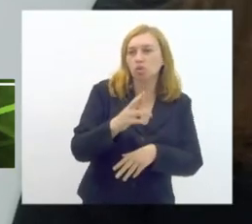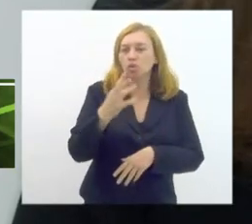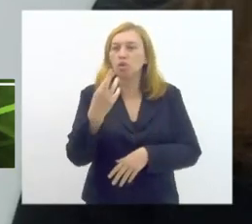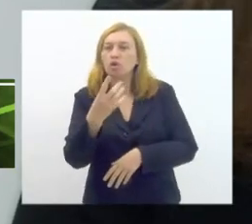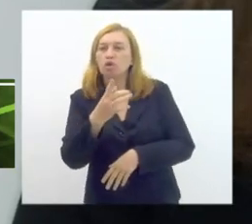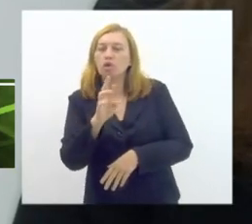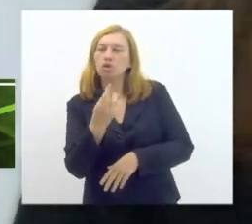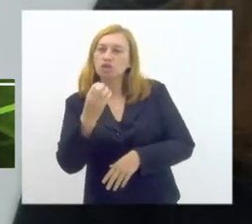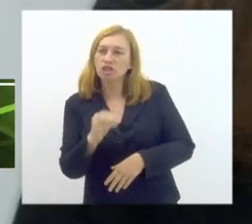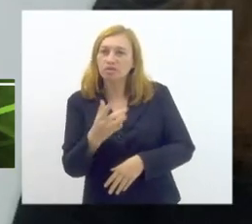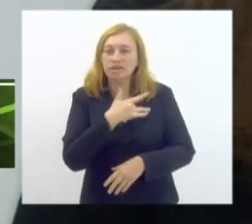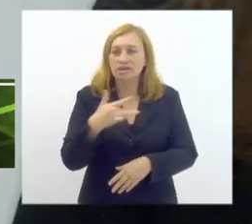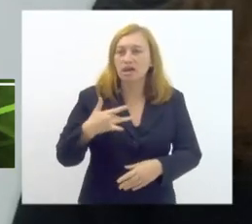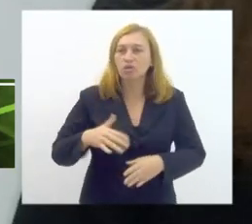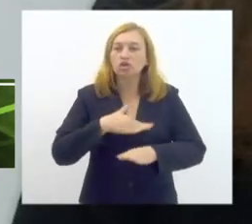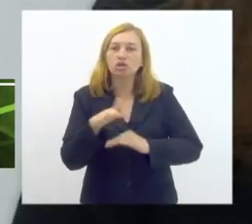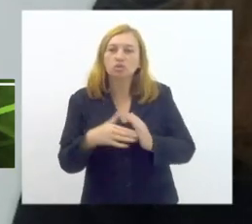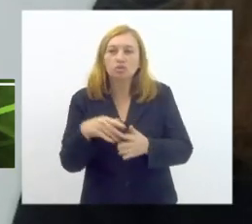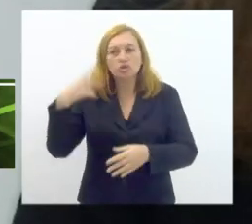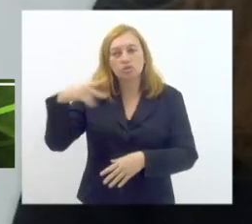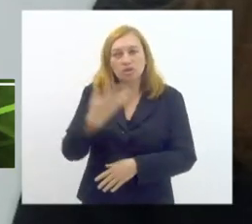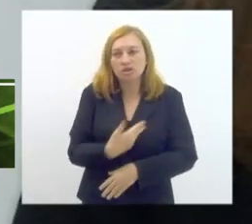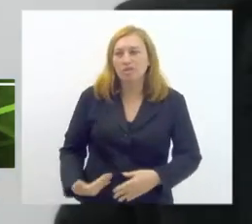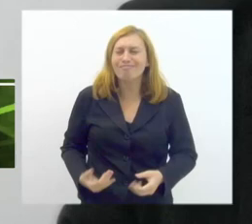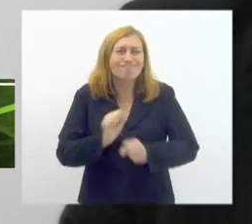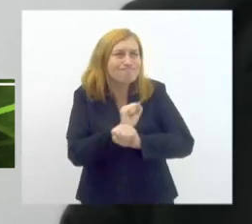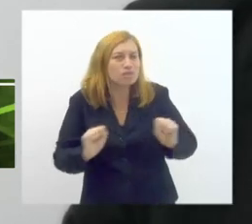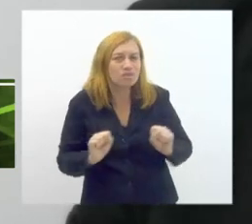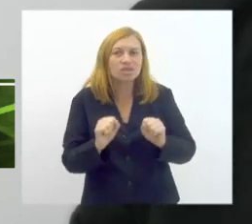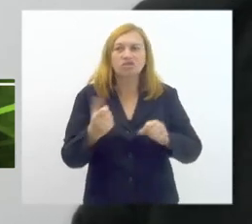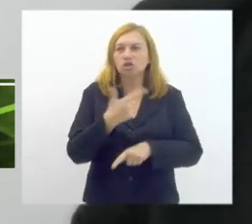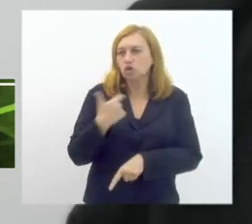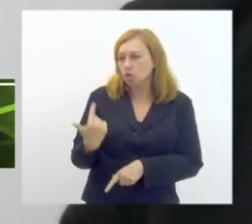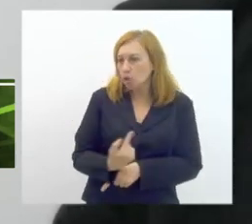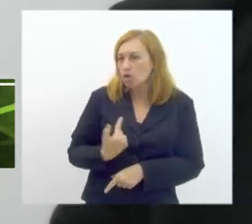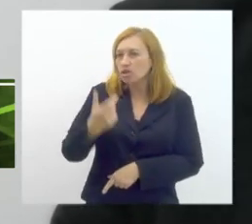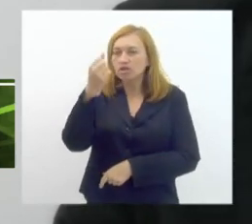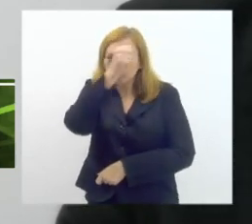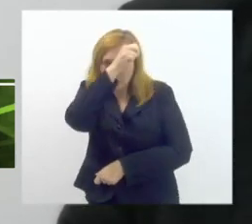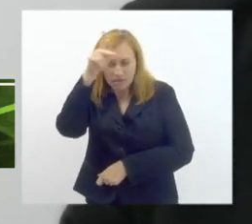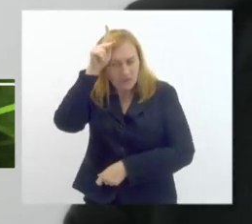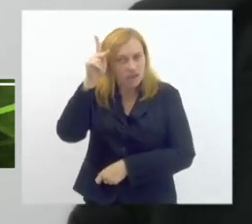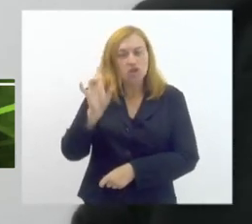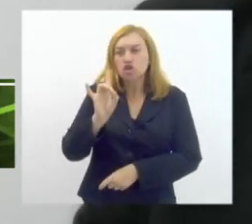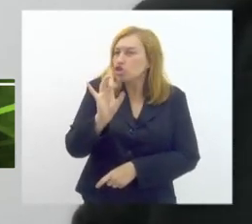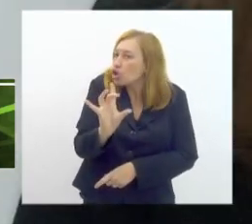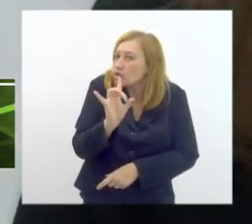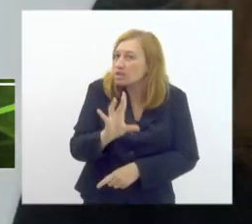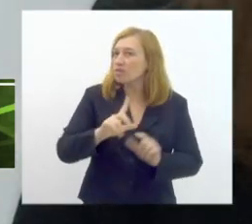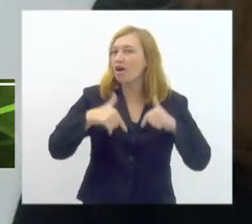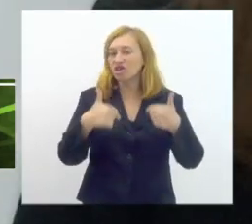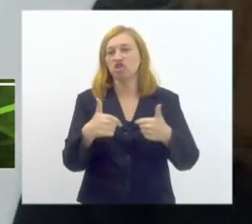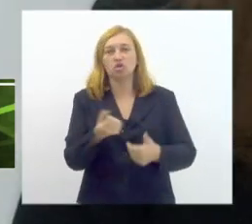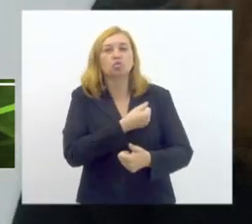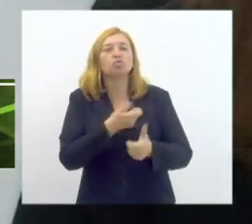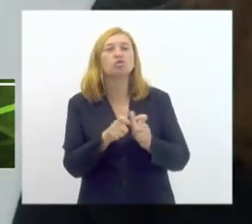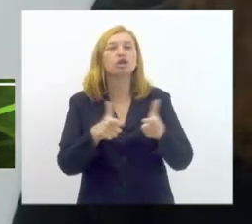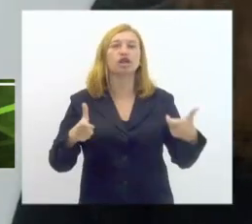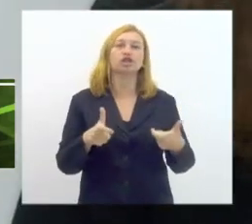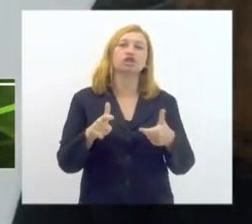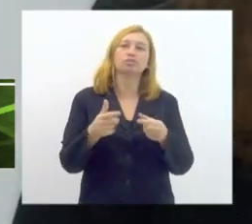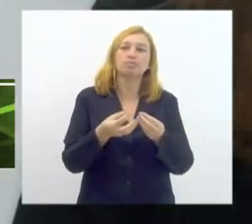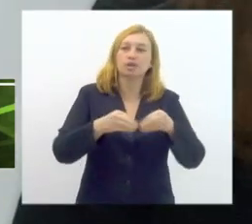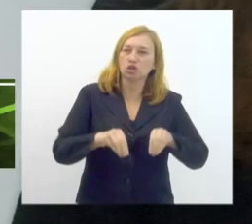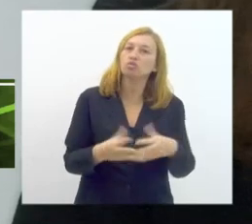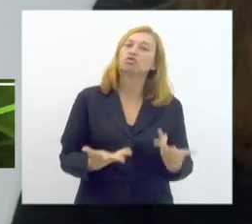saúde, por exemplo, mas todas as políticas públicas, é impossível a gente, enquanto prefeitos e prefeitas, assumir sozinhos essas demandas.